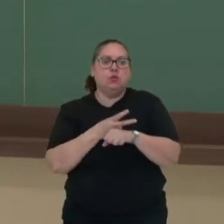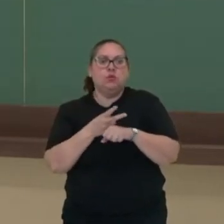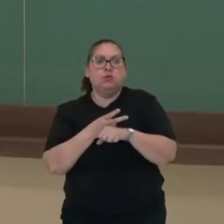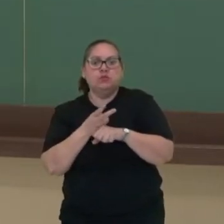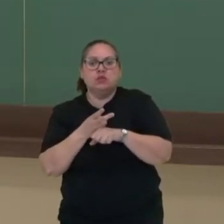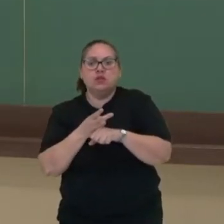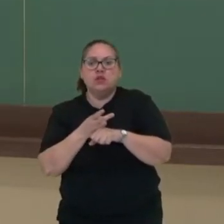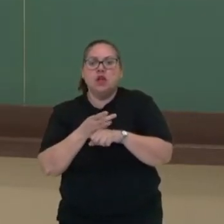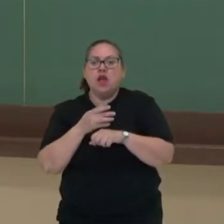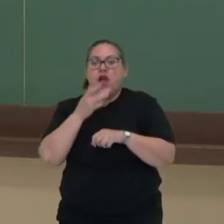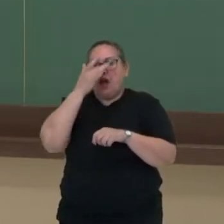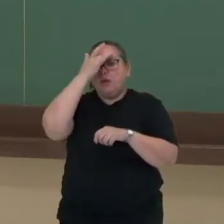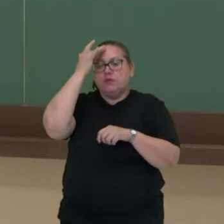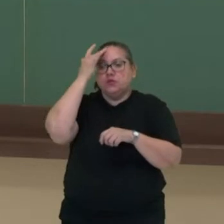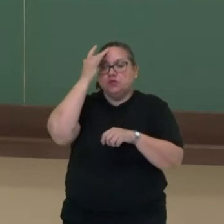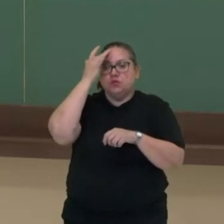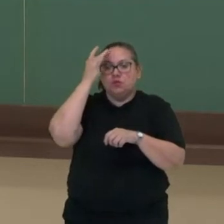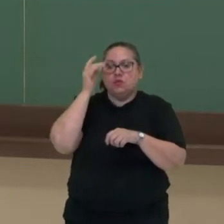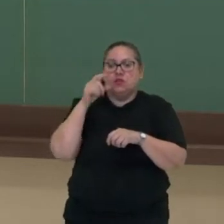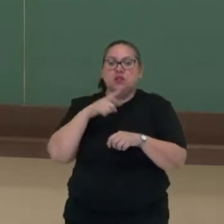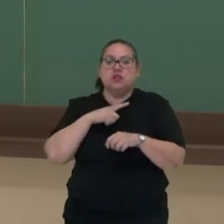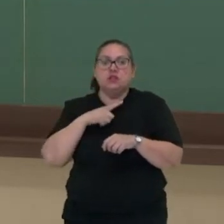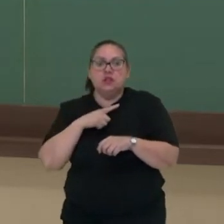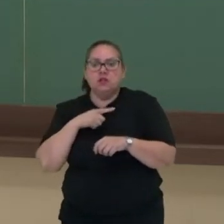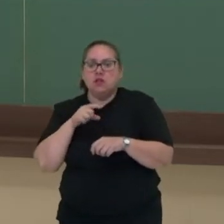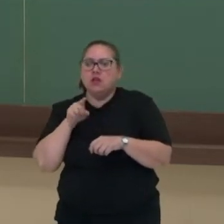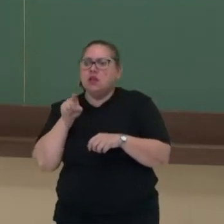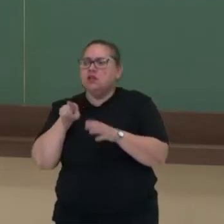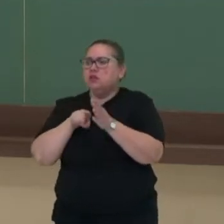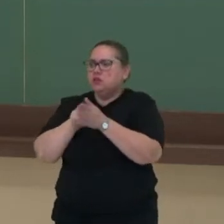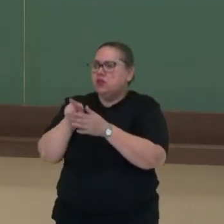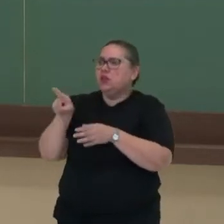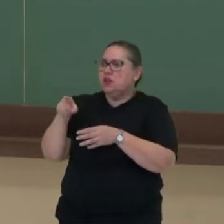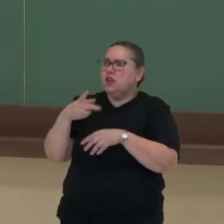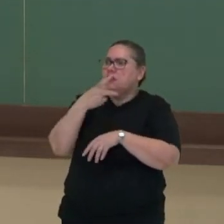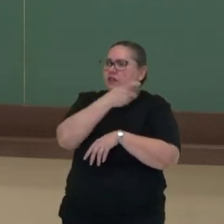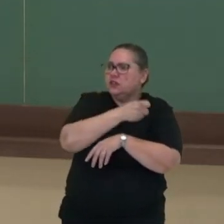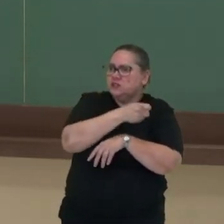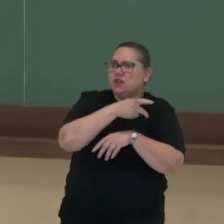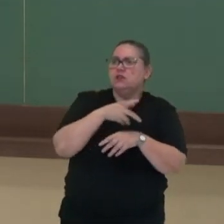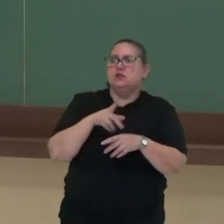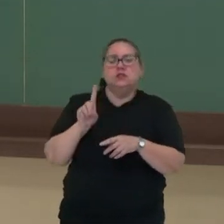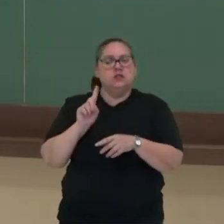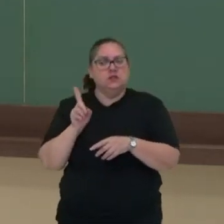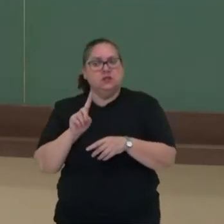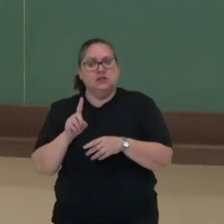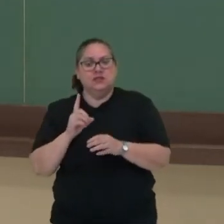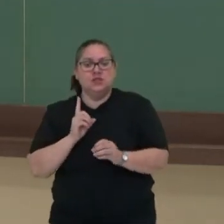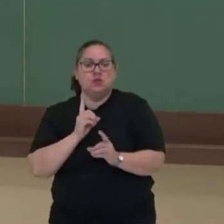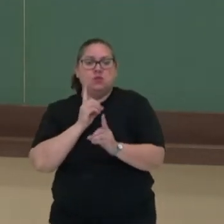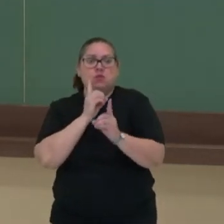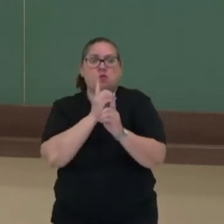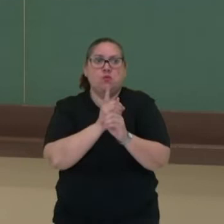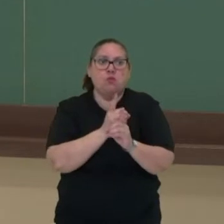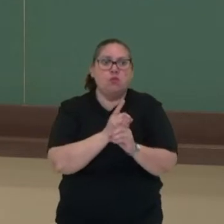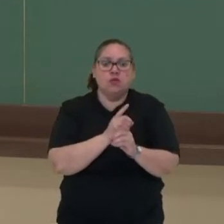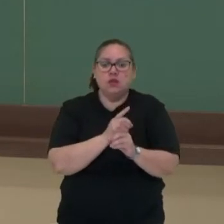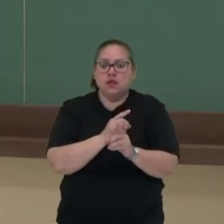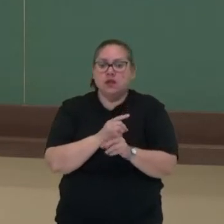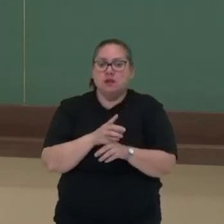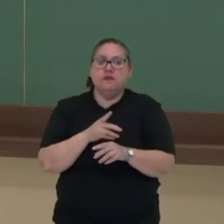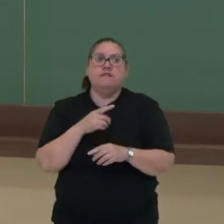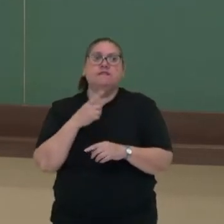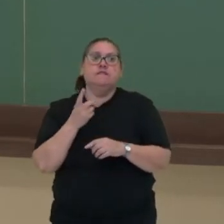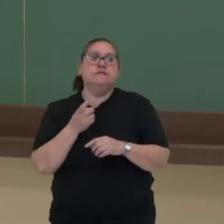do animal, no caso de não, e perguntar se ele é vacinado. Caso não encontre o dono do animal,